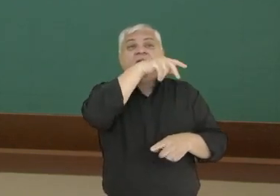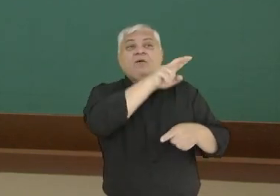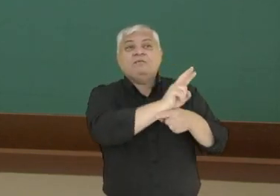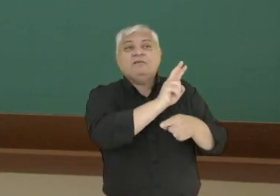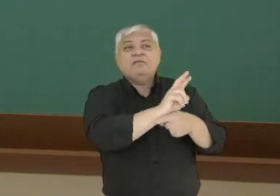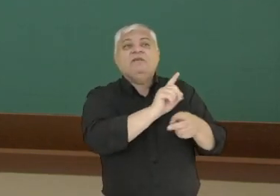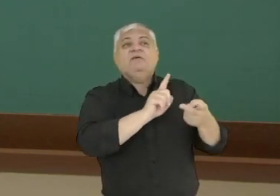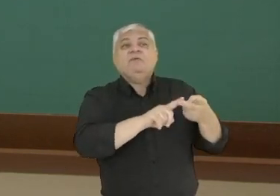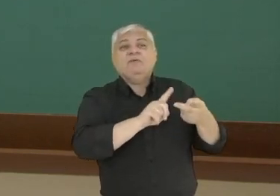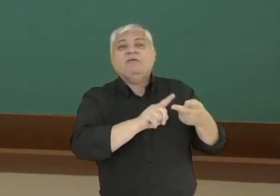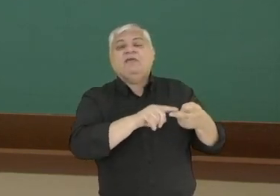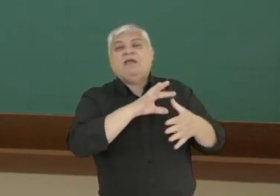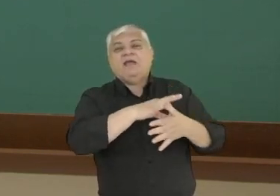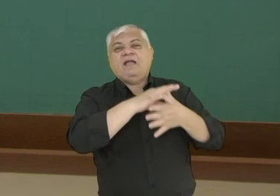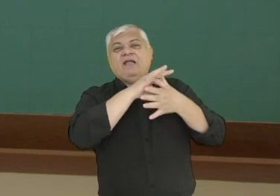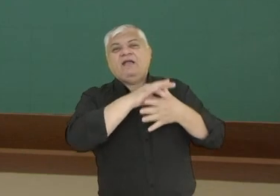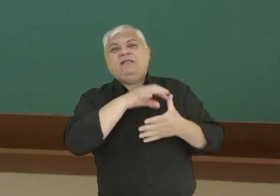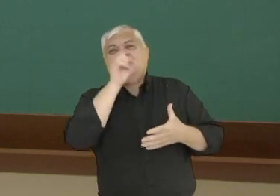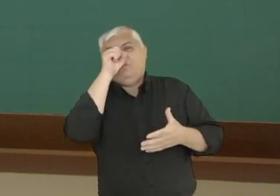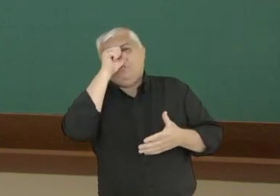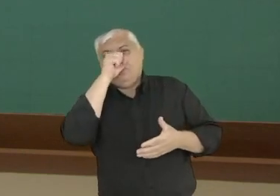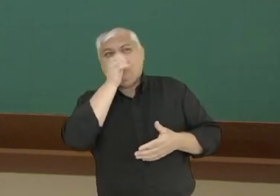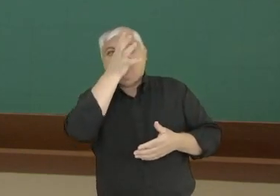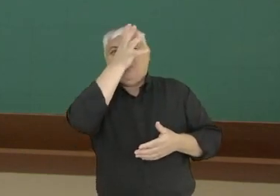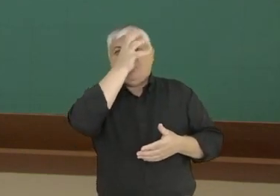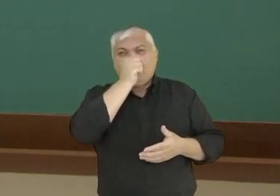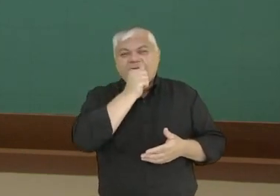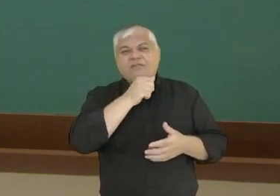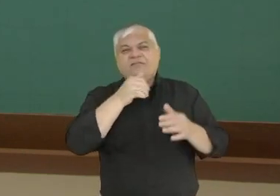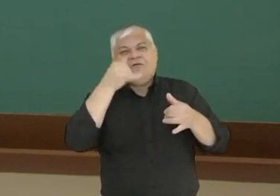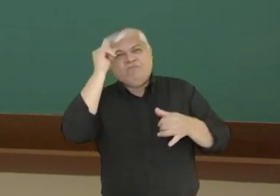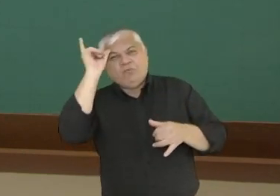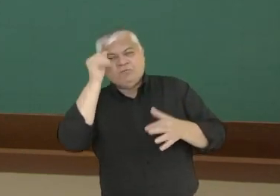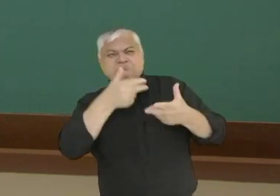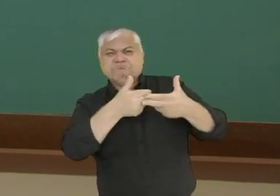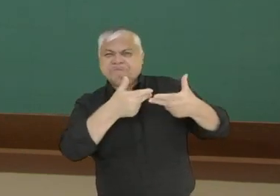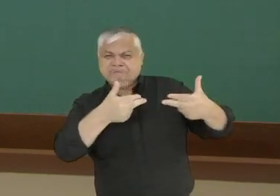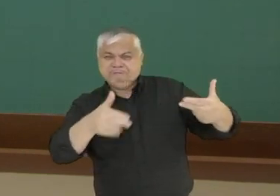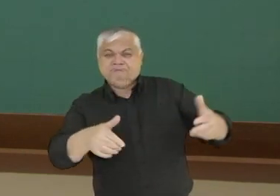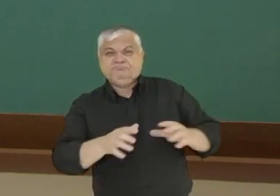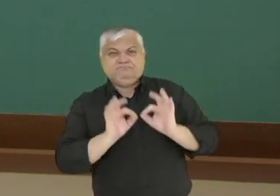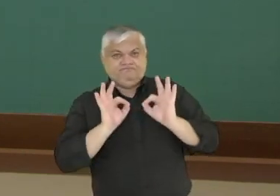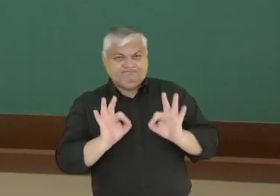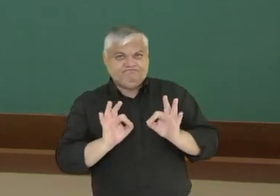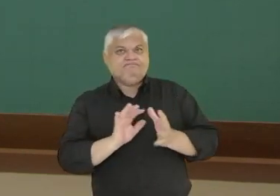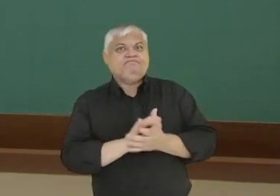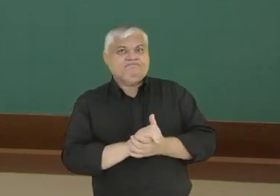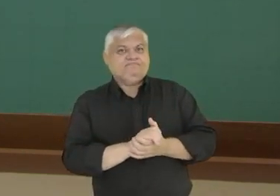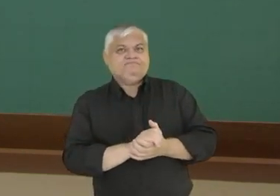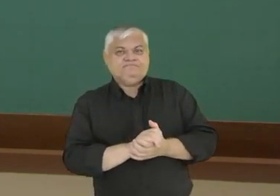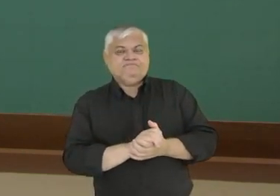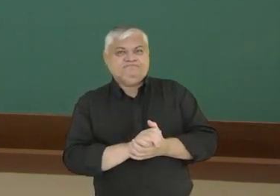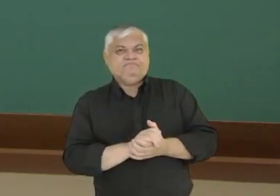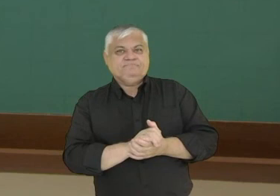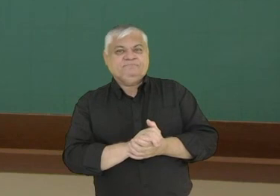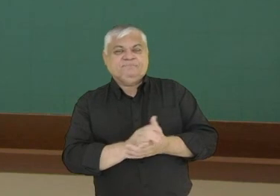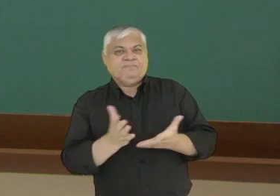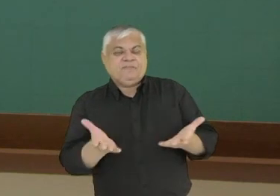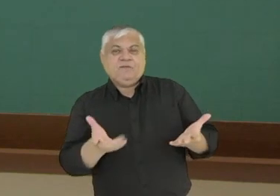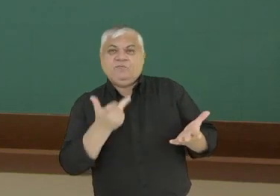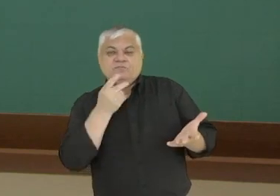e nós temos como exemplo ali a carne e derivados que são produtos da é tão não tem como